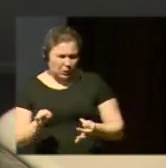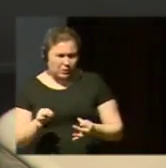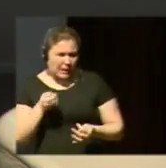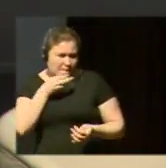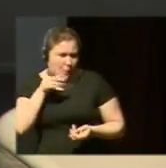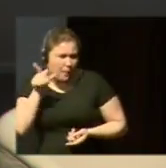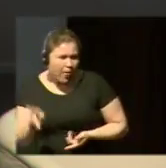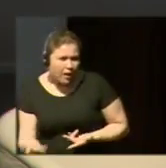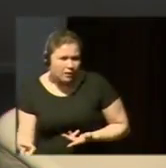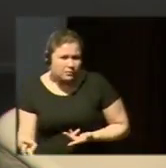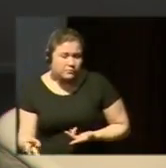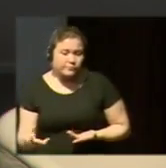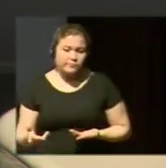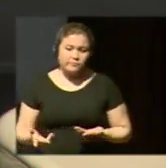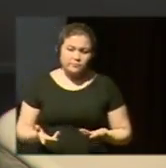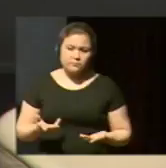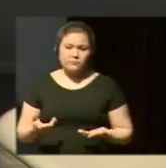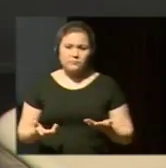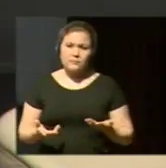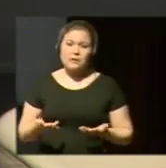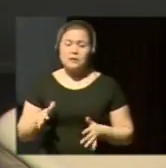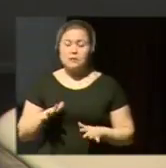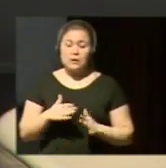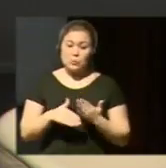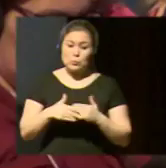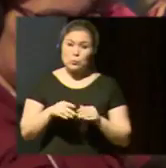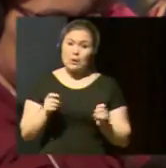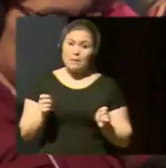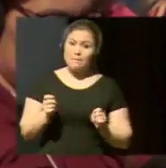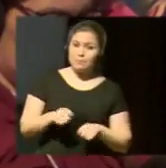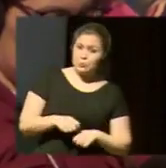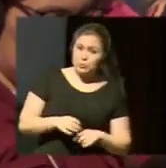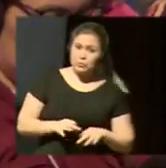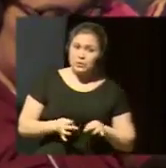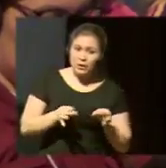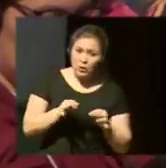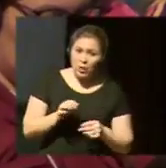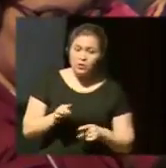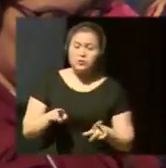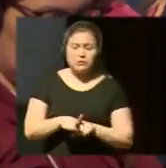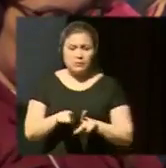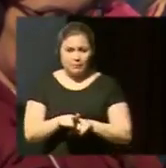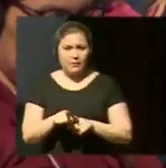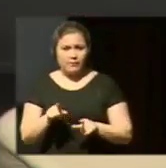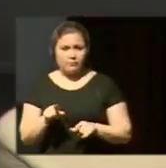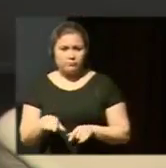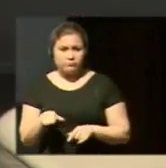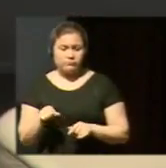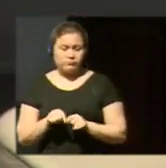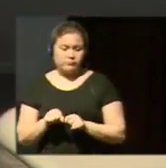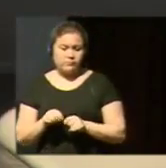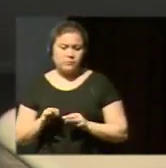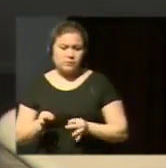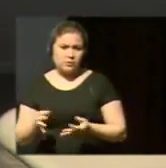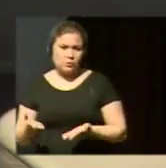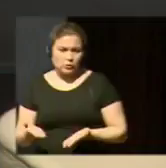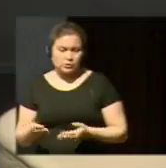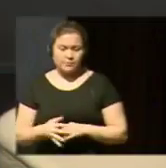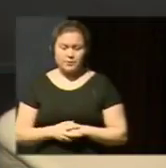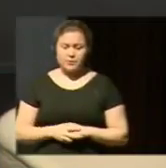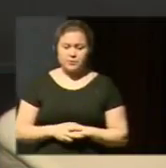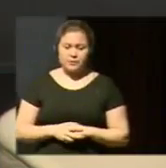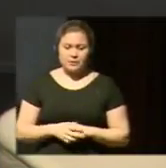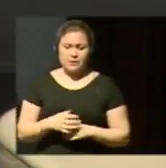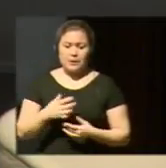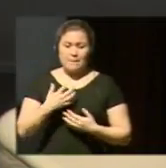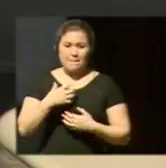que é bom para ela? Nem tudo que é possível tecnologicamente também faz sentido tecnológico.